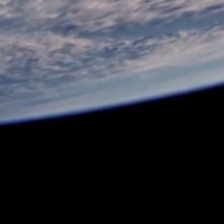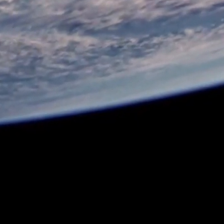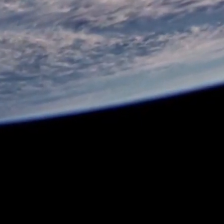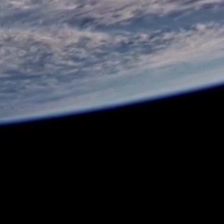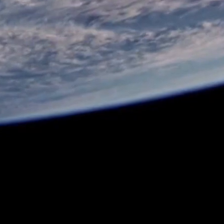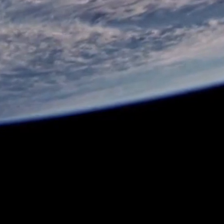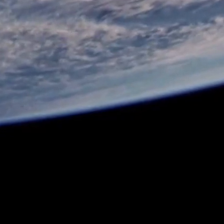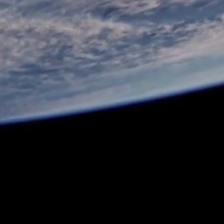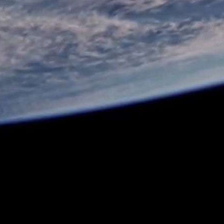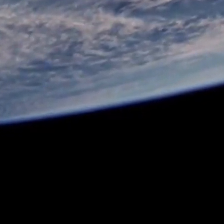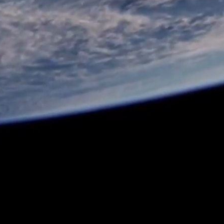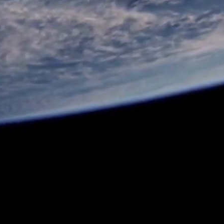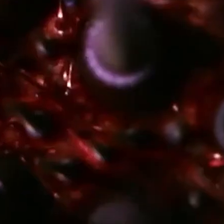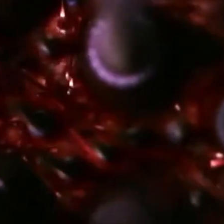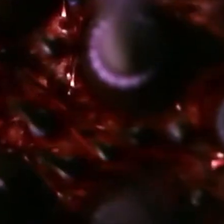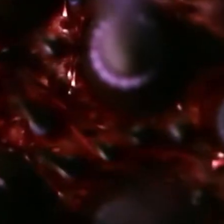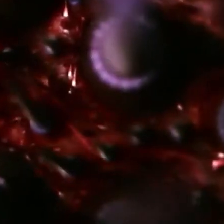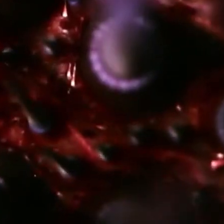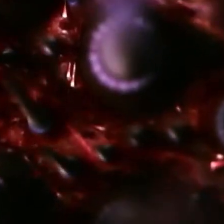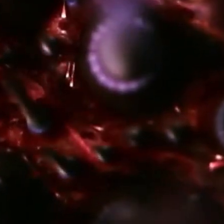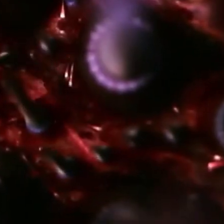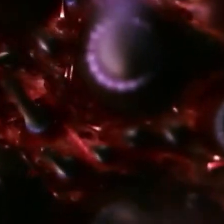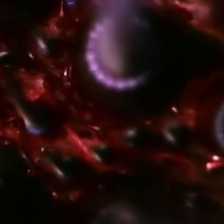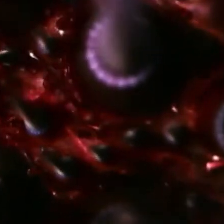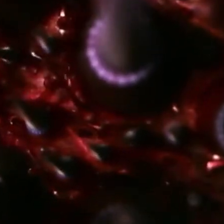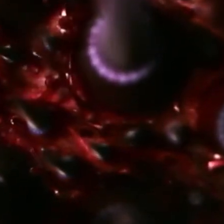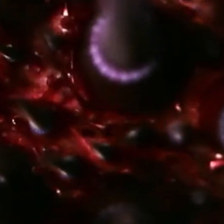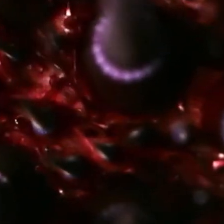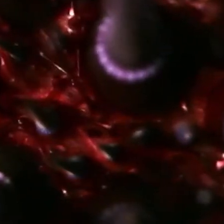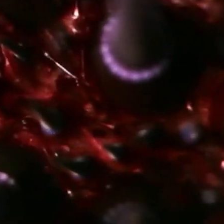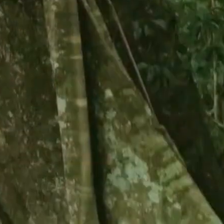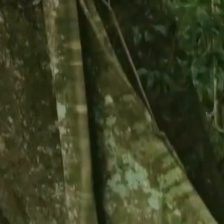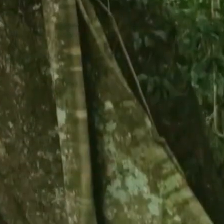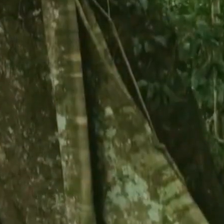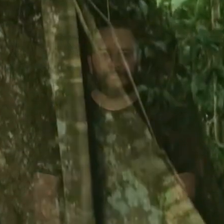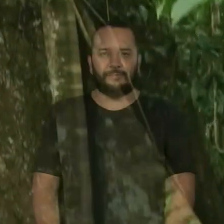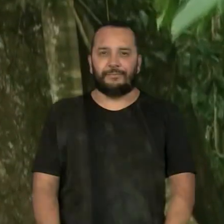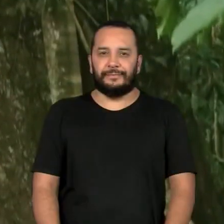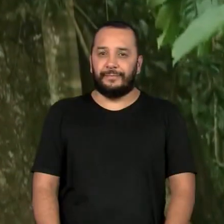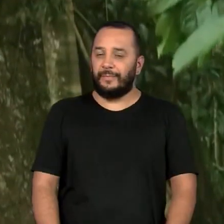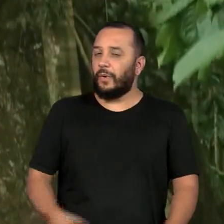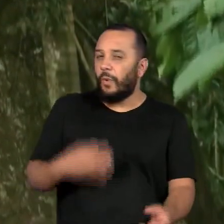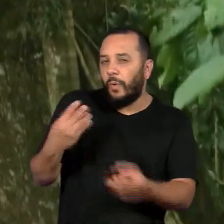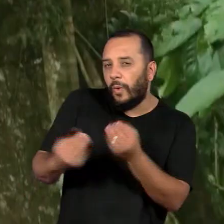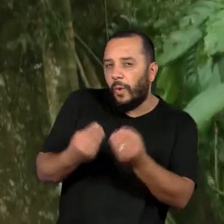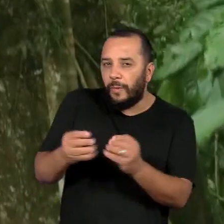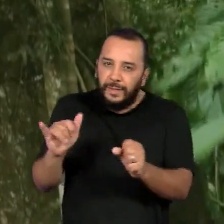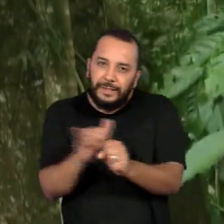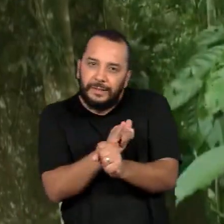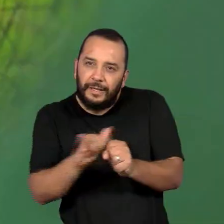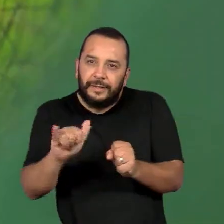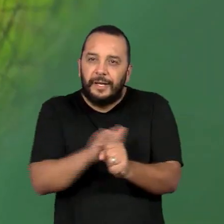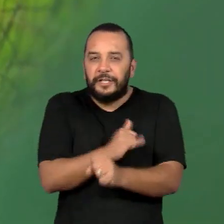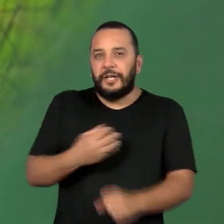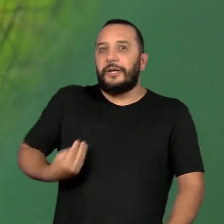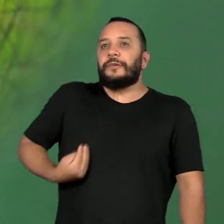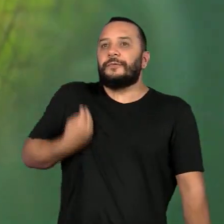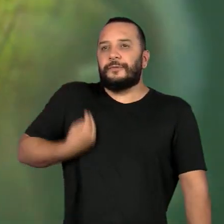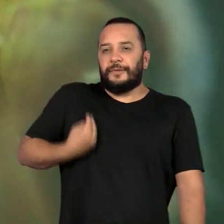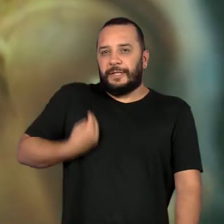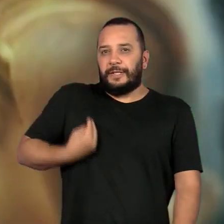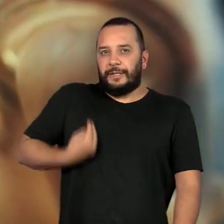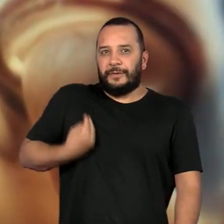how would you reinvent some part of our world with nature as your model? As estratégias de sobrevivência dos diferentes